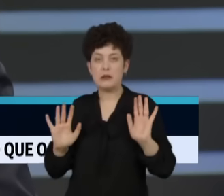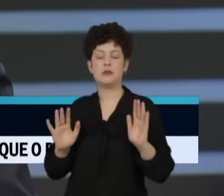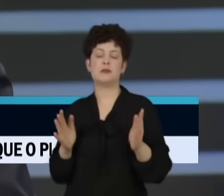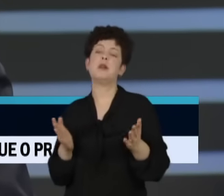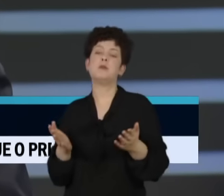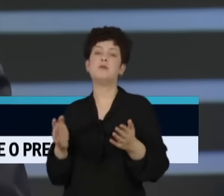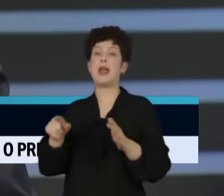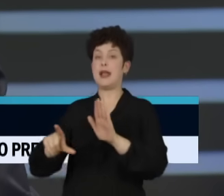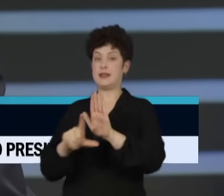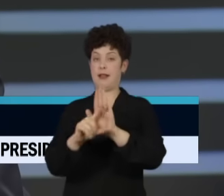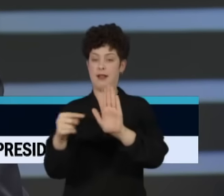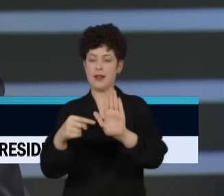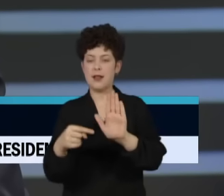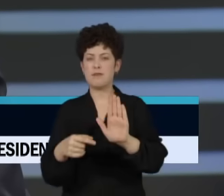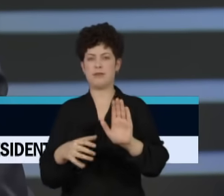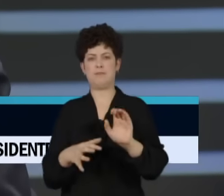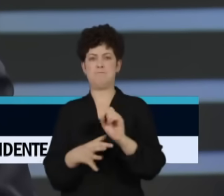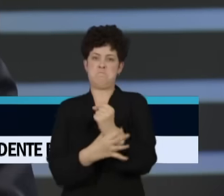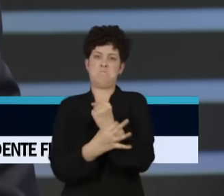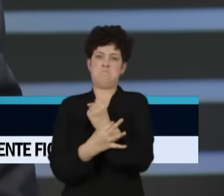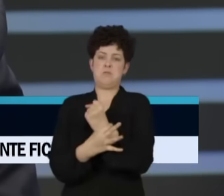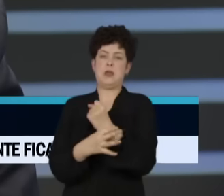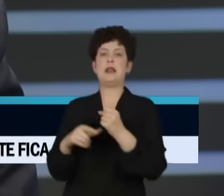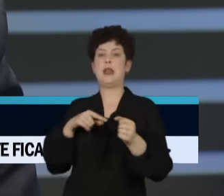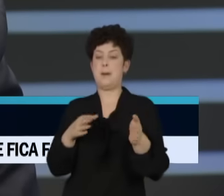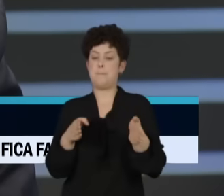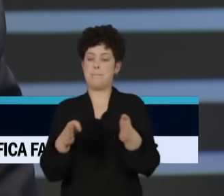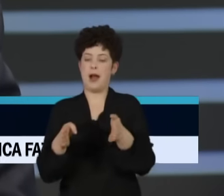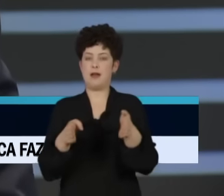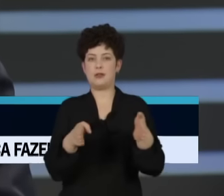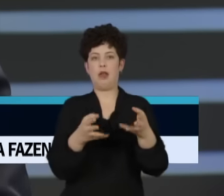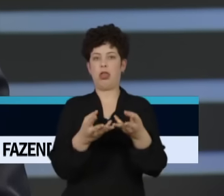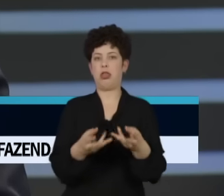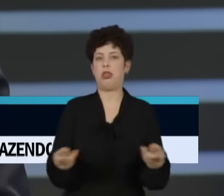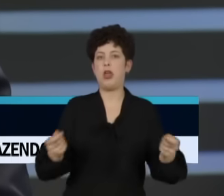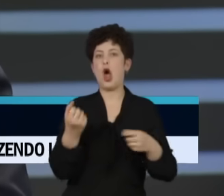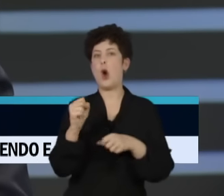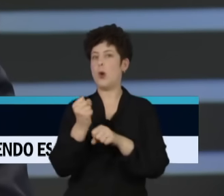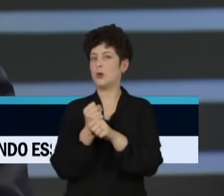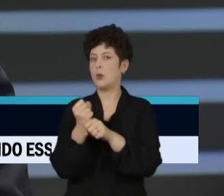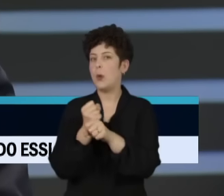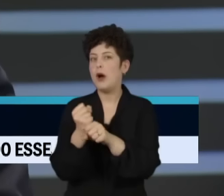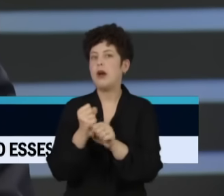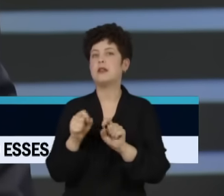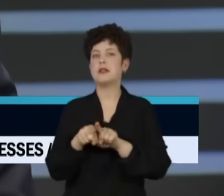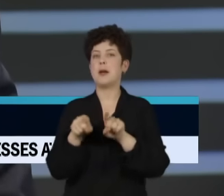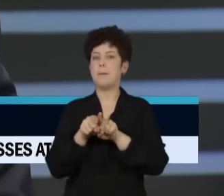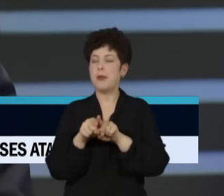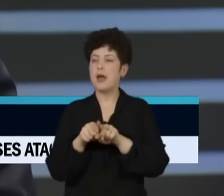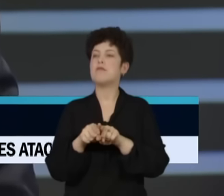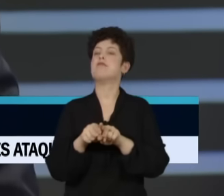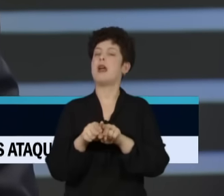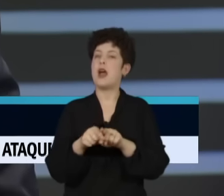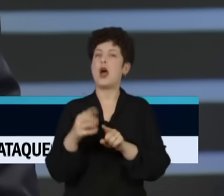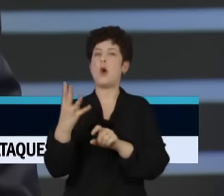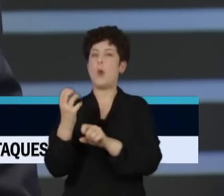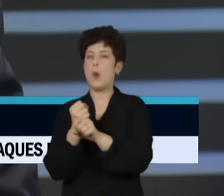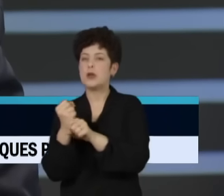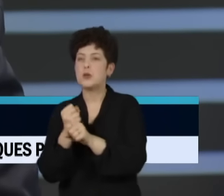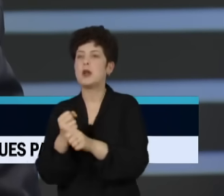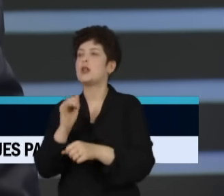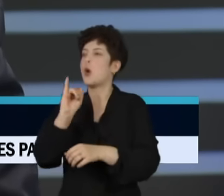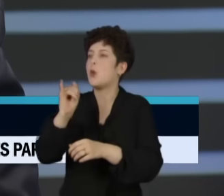assim, essa lei é uma lei mais garantista, tem prazos de prescrição de 8 anos, uma prescrição intercorrente de 4 anos e